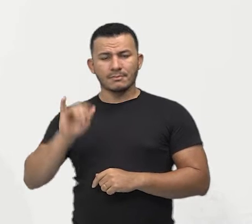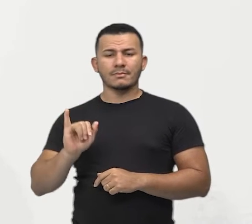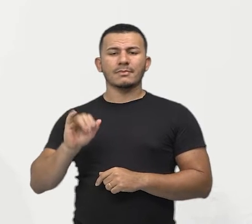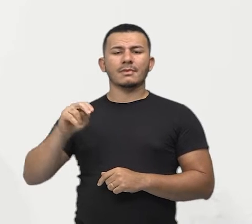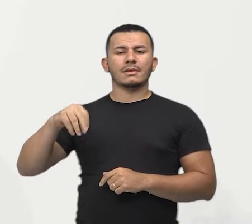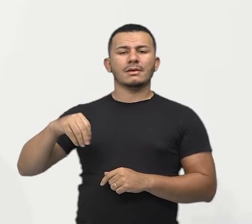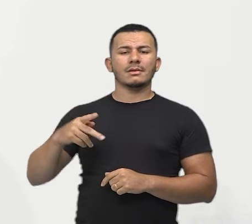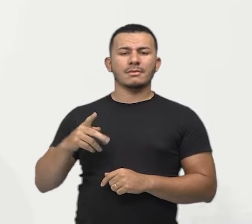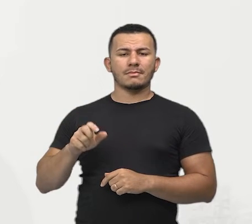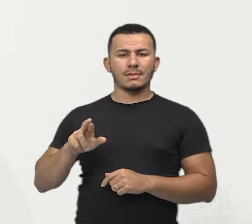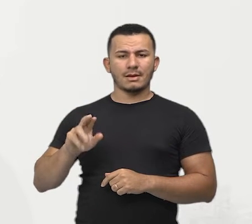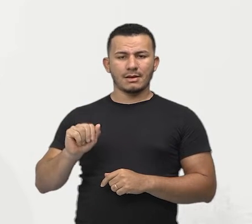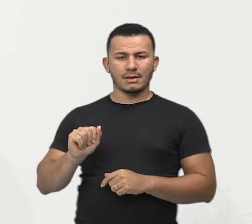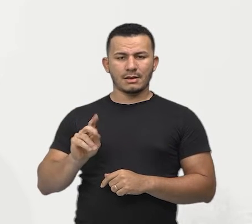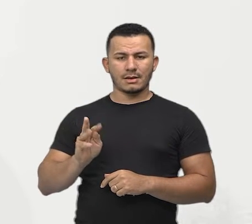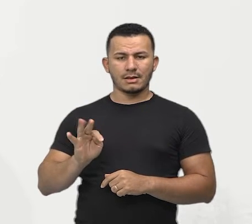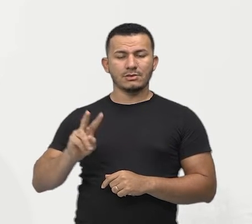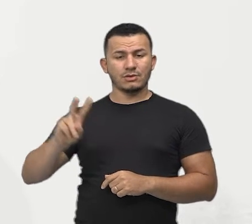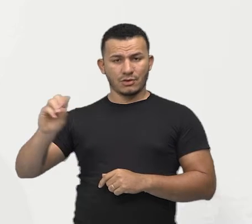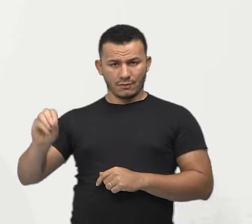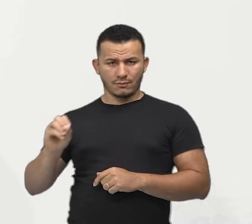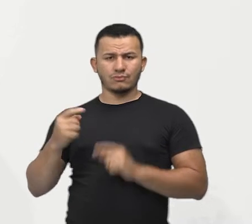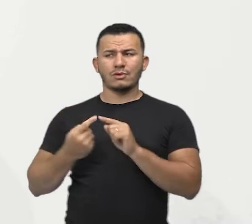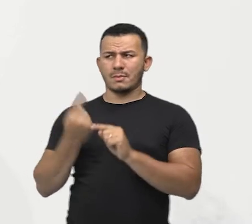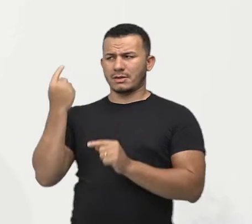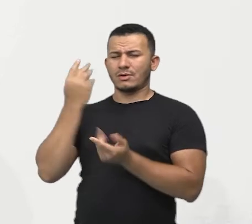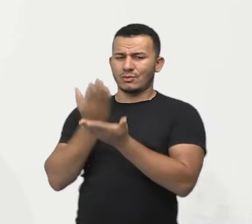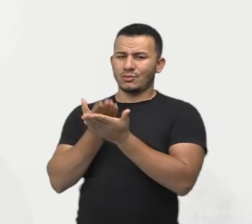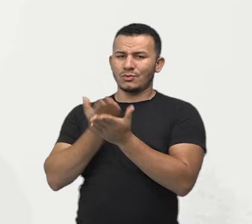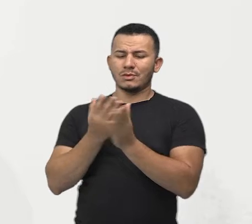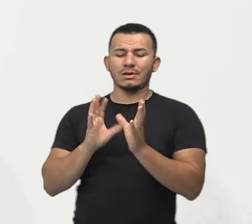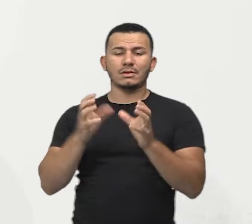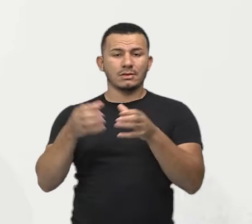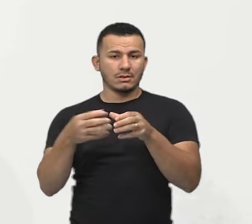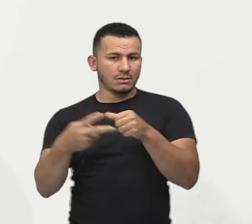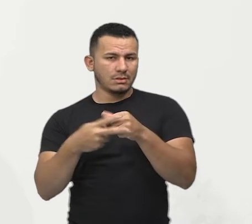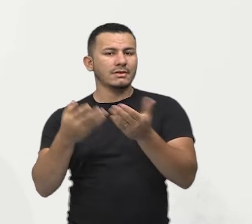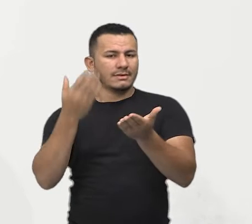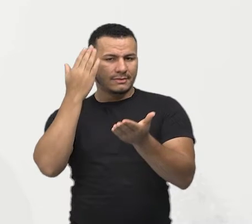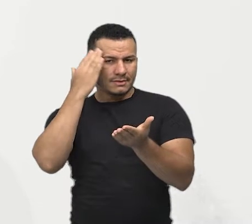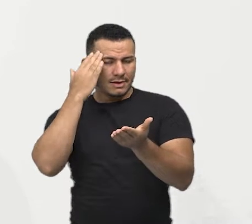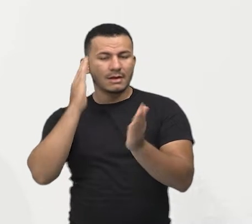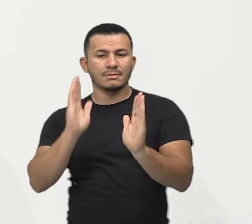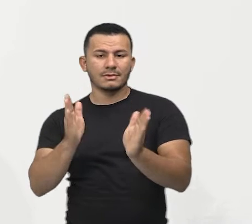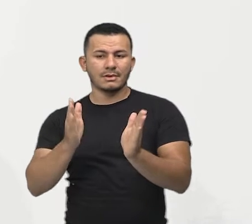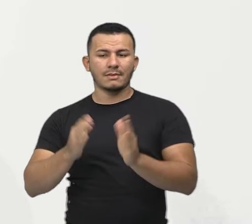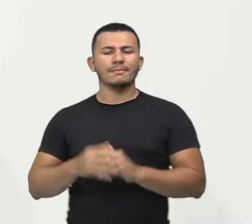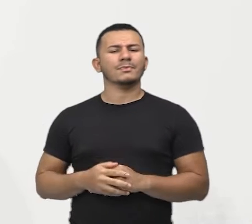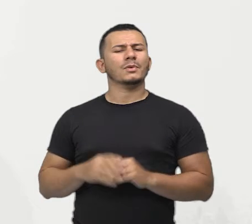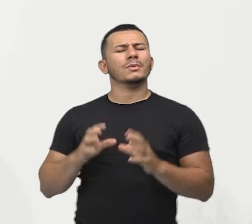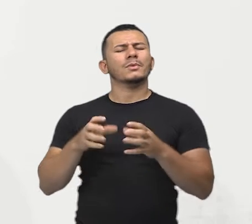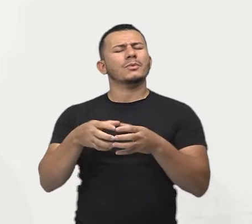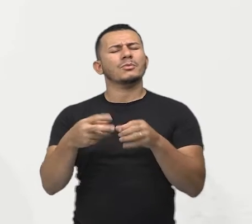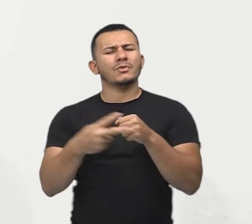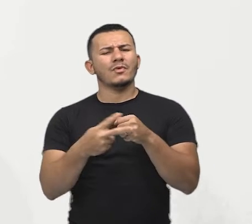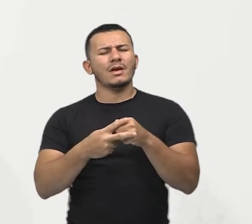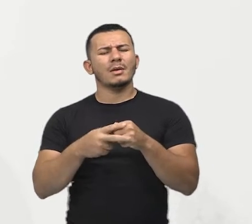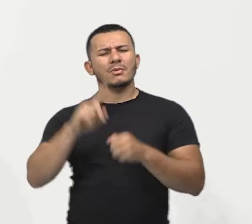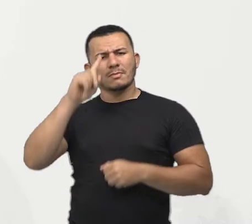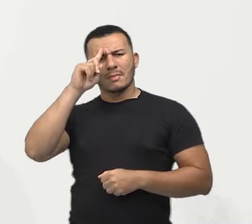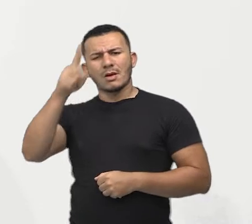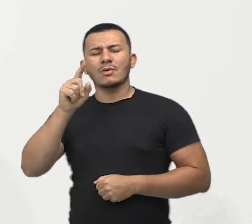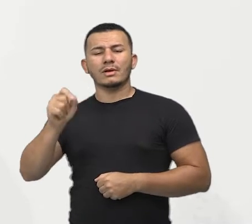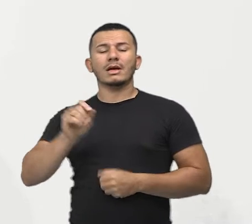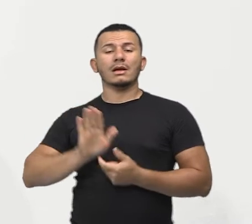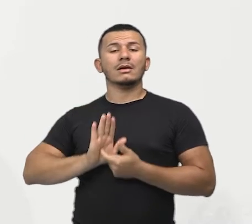Já estudamos o que são esses verbos, certo? Do modo imperativo. São aqueles verbos que